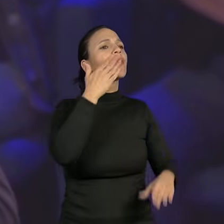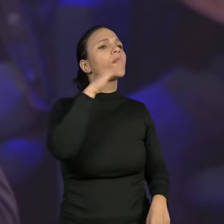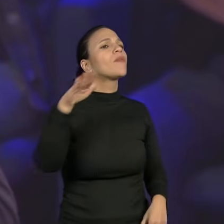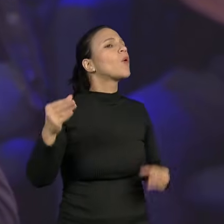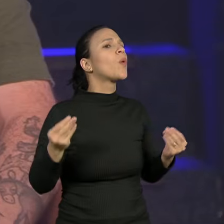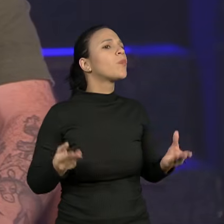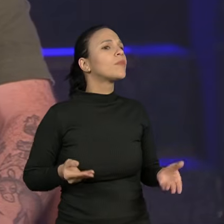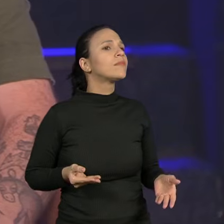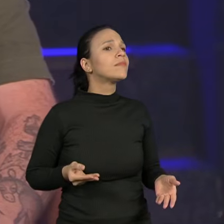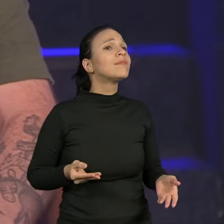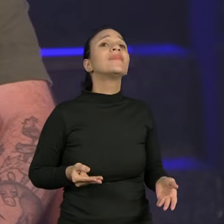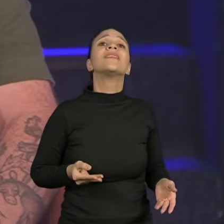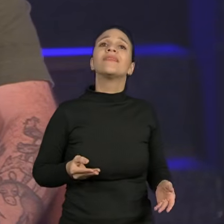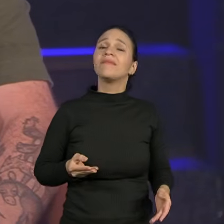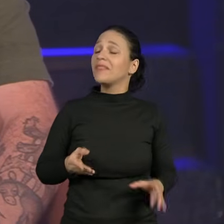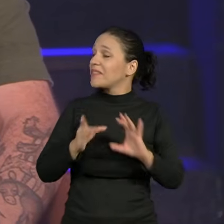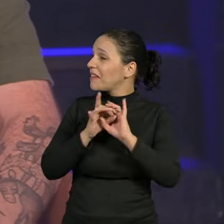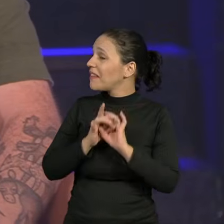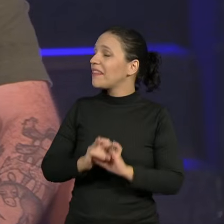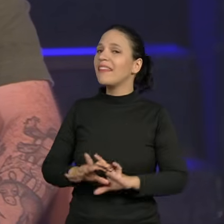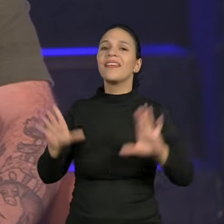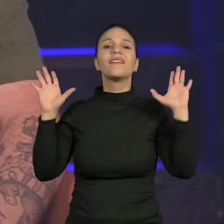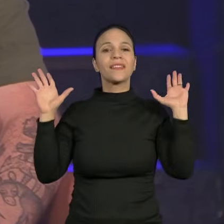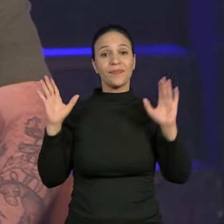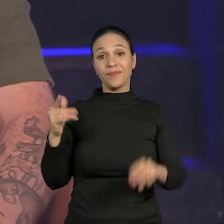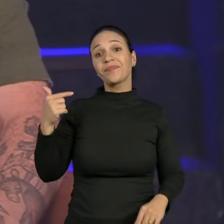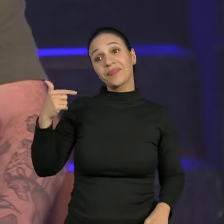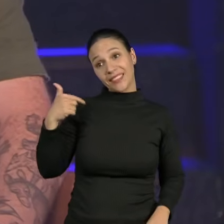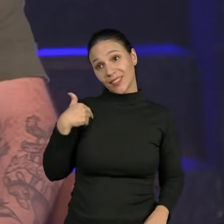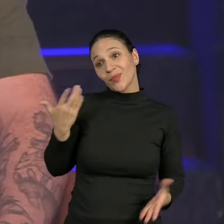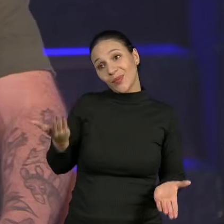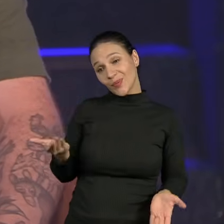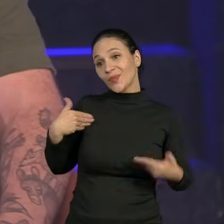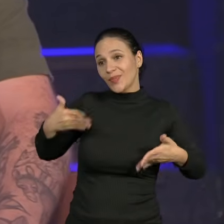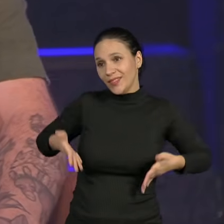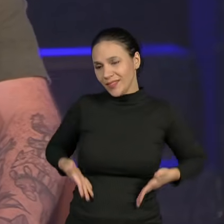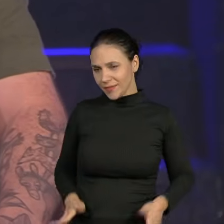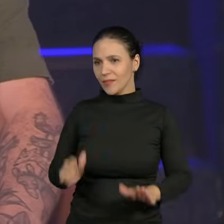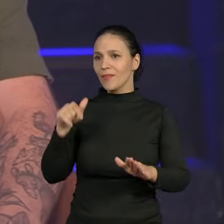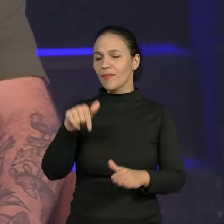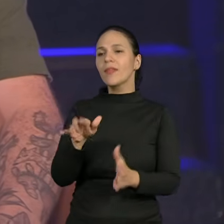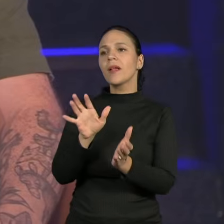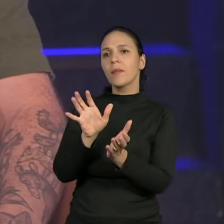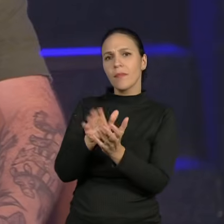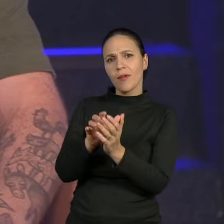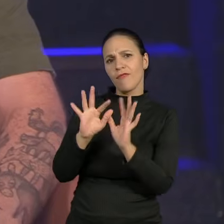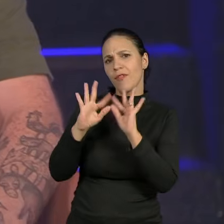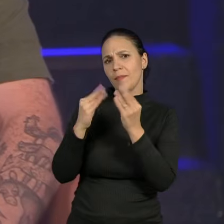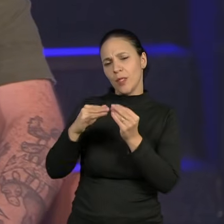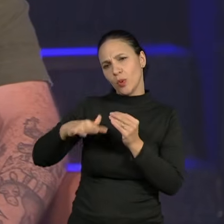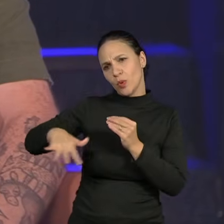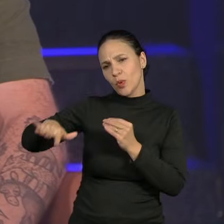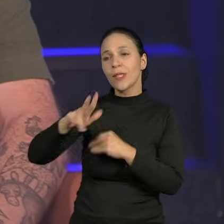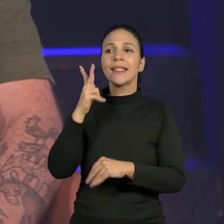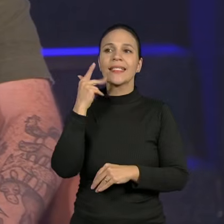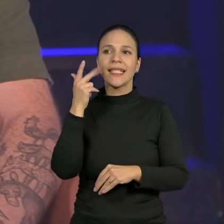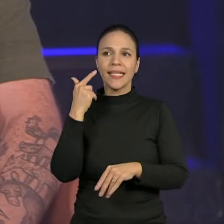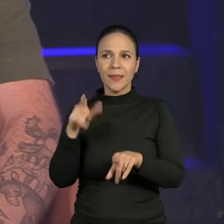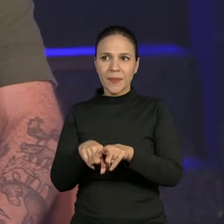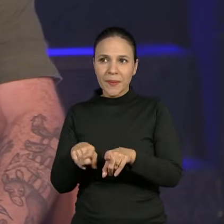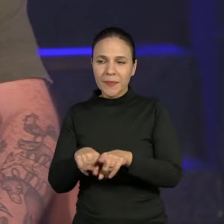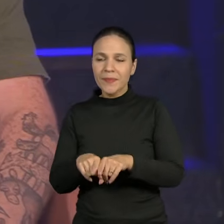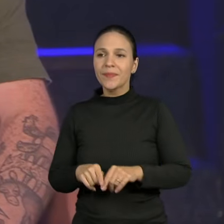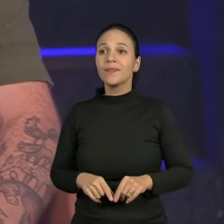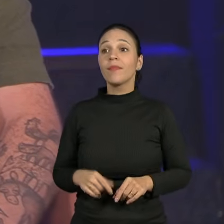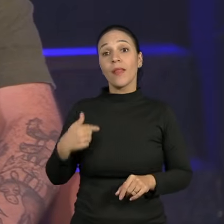A minha infância foi uma infância muito livre. Eu, apesar de ser um pernambucano, né, minha família toda é pernambucana e cearense,